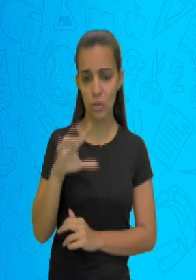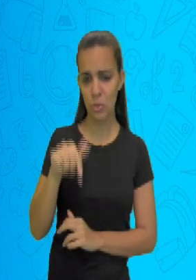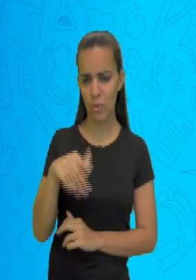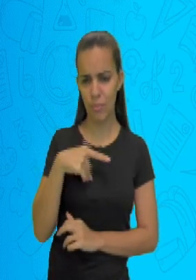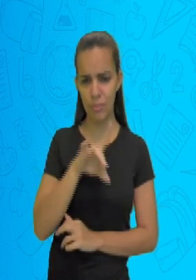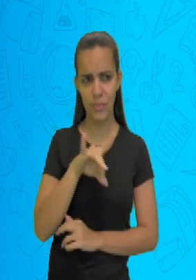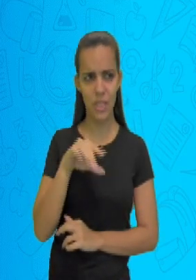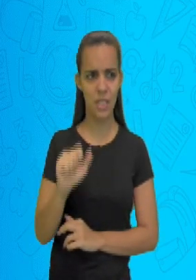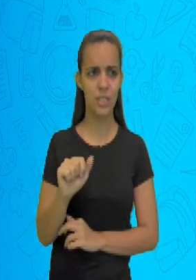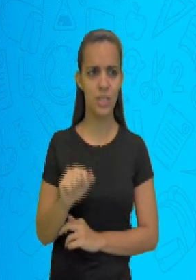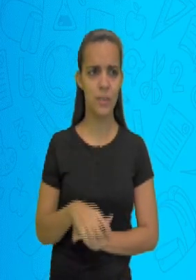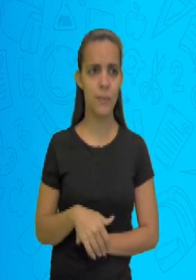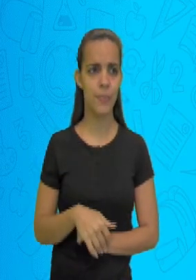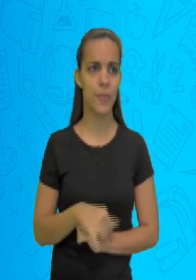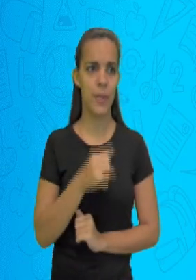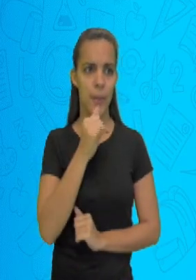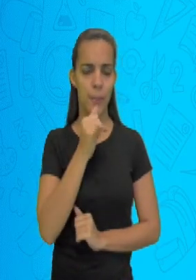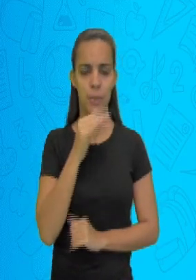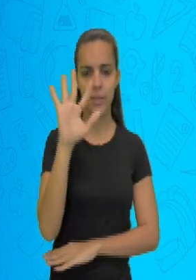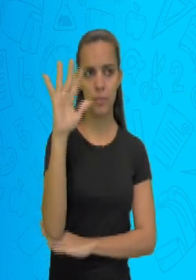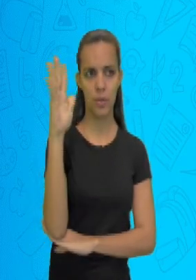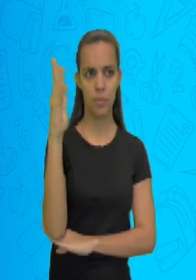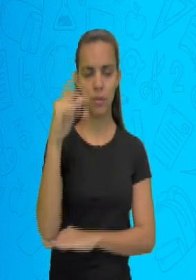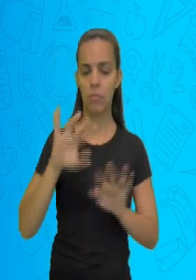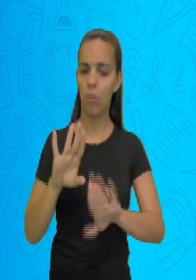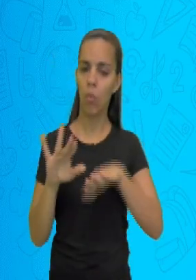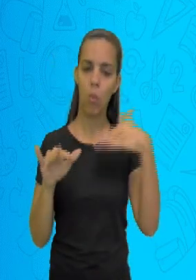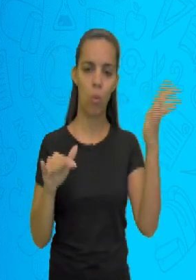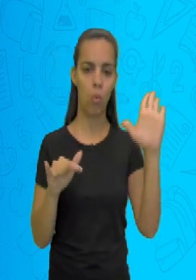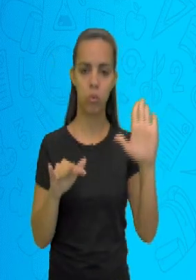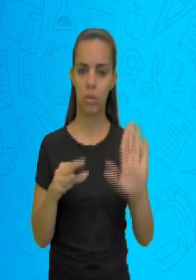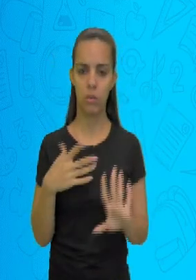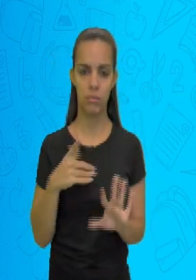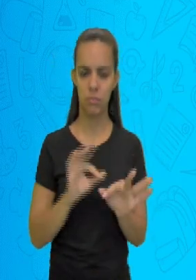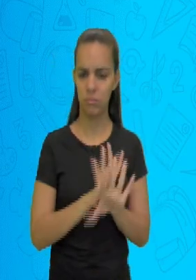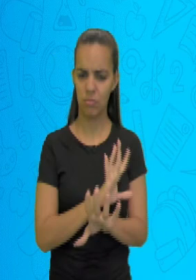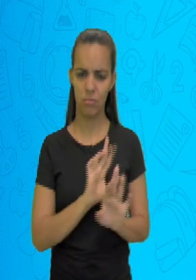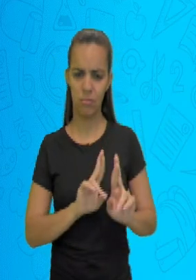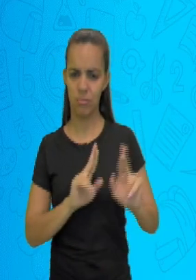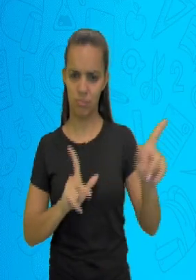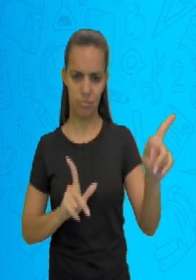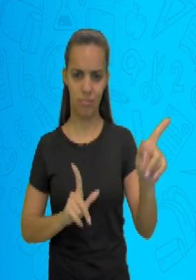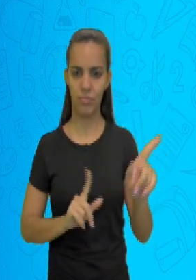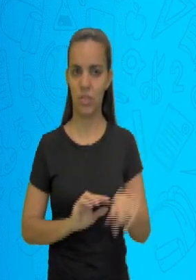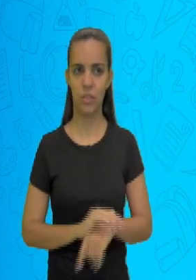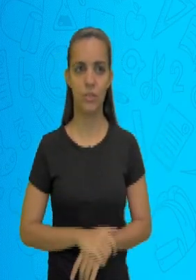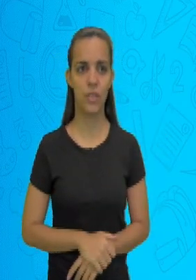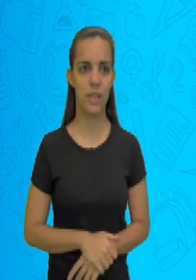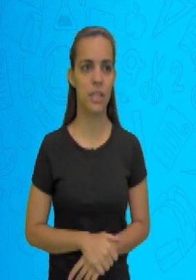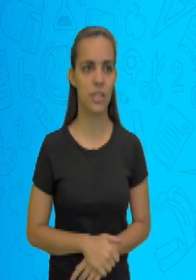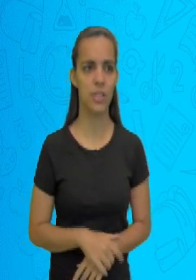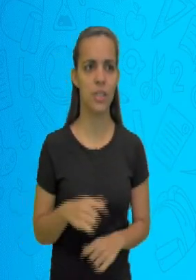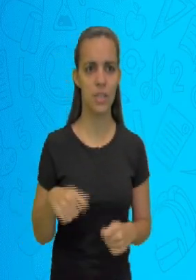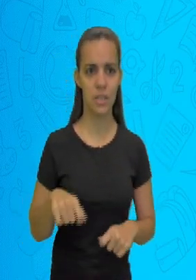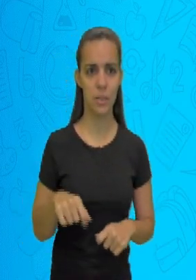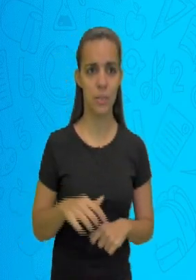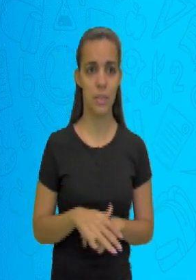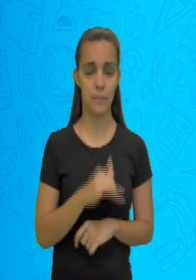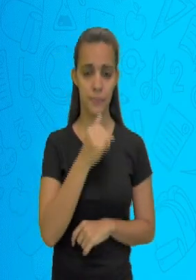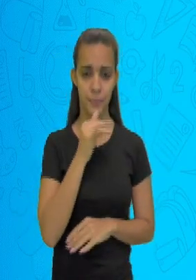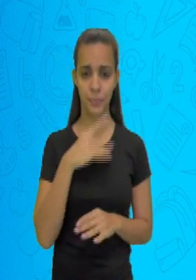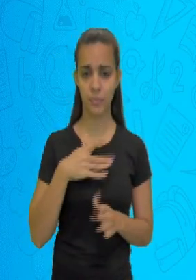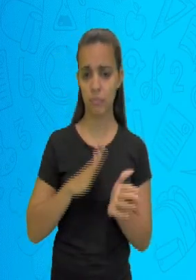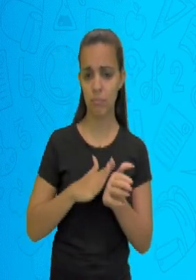data. A cidade, por exemplo, de Ipatinga é outra data, diferente da de Governador Valadares. Então, eles podem aparecer